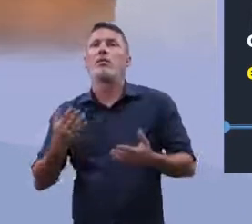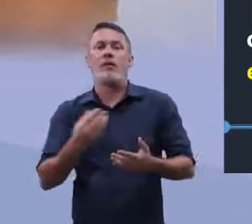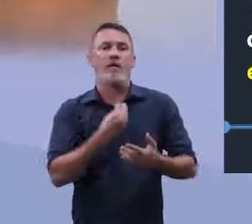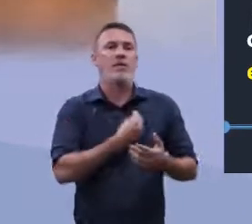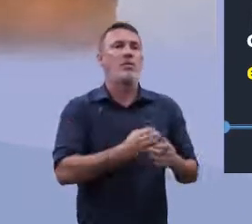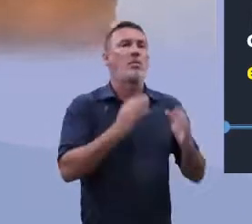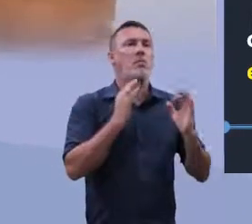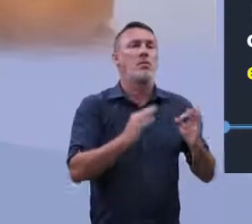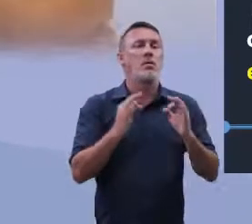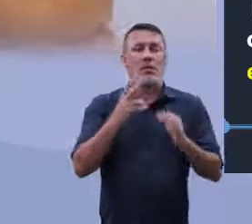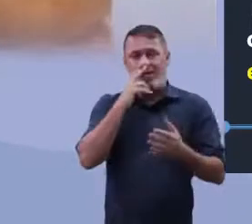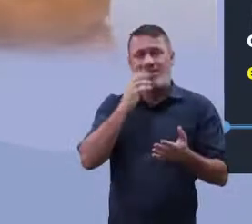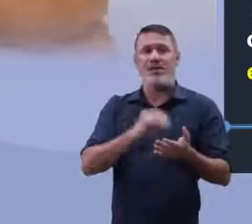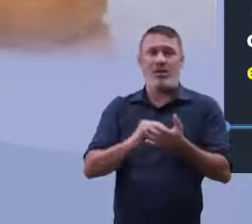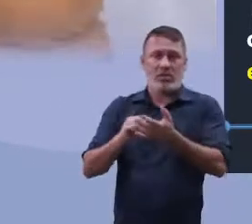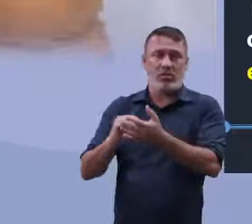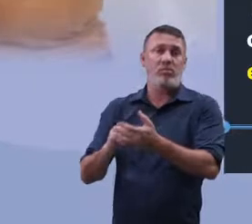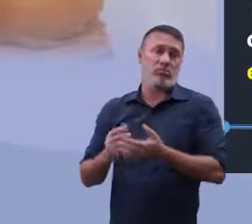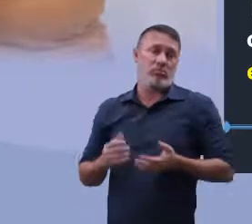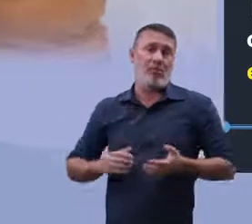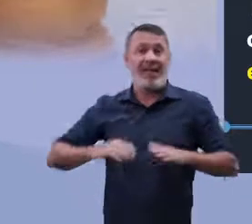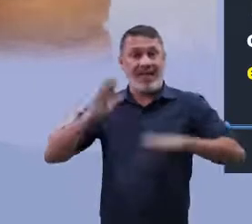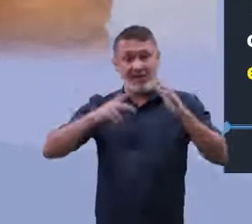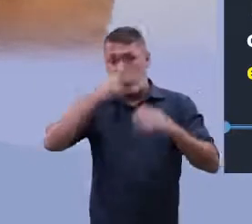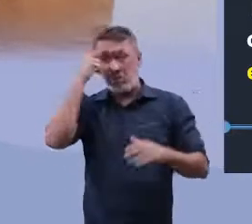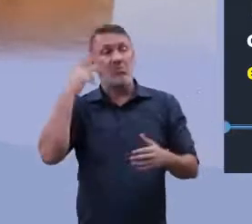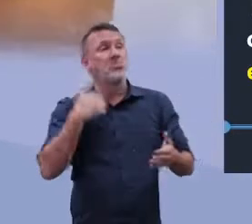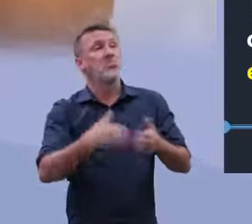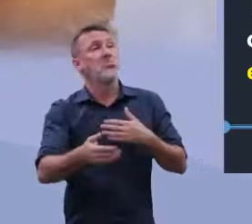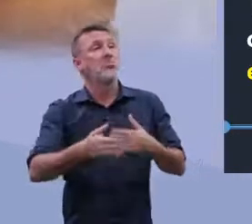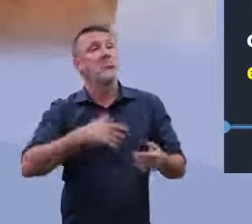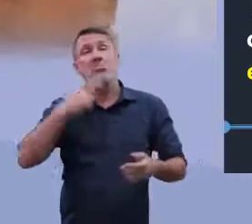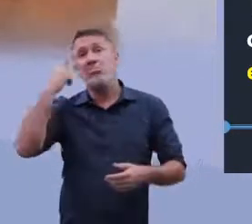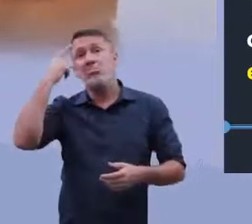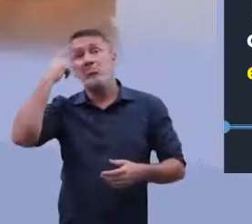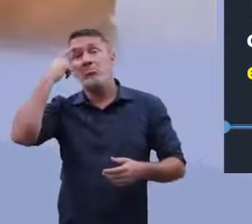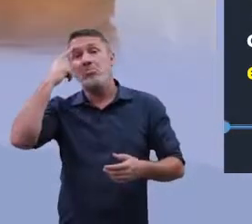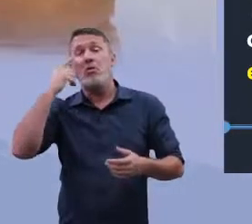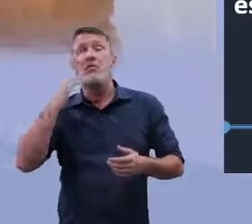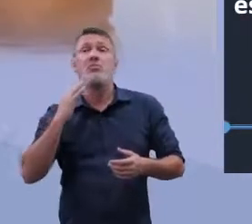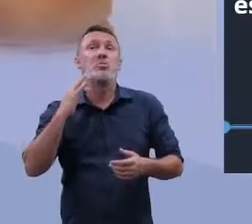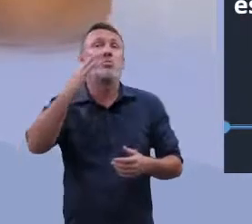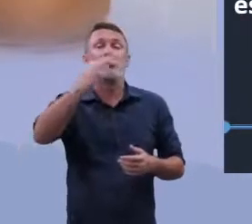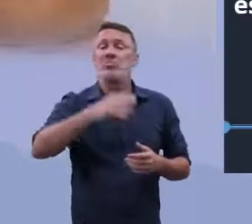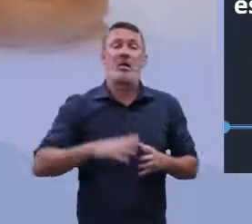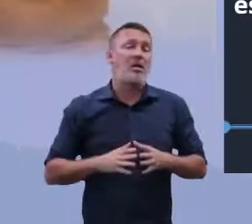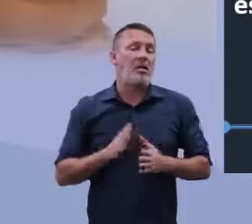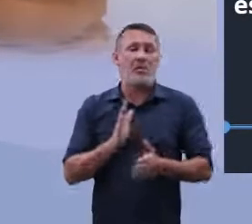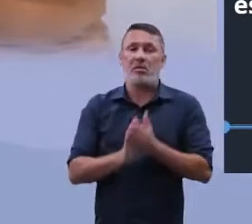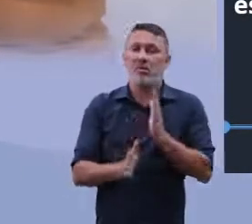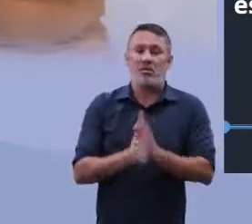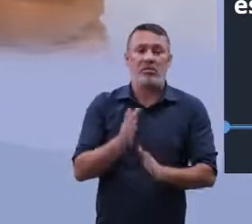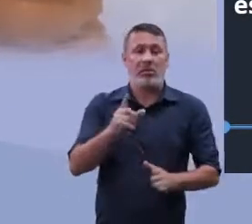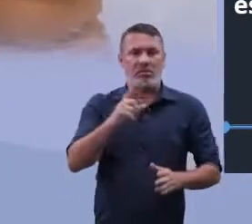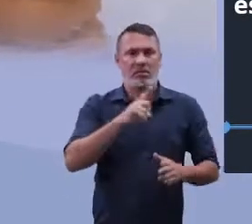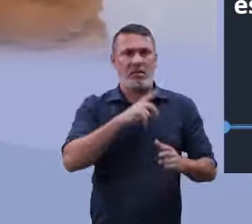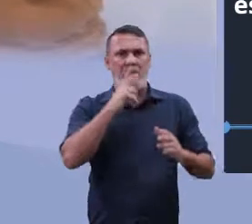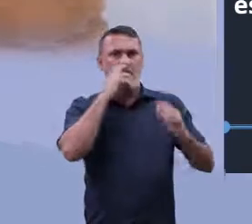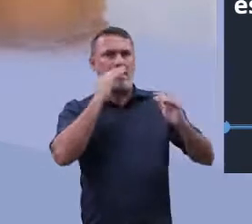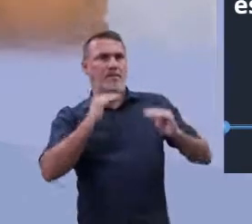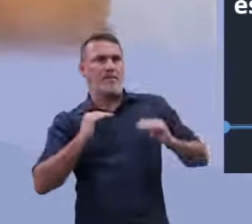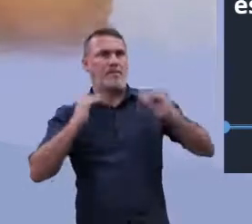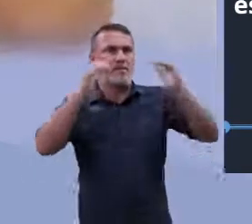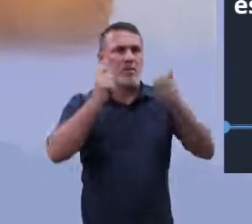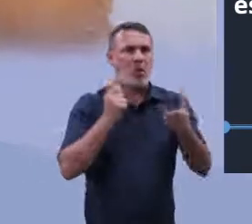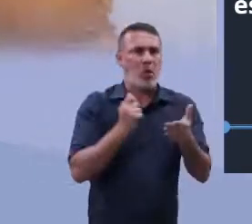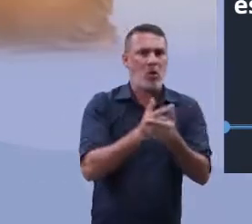equilibrada, um meio ambiente equilibrado e talvez muitos nem pensam mais no aspecto voltado para o futuro. O ato